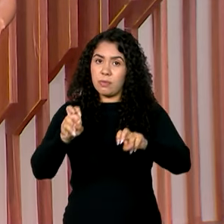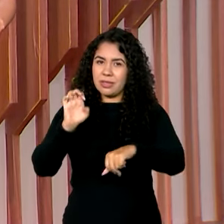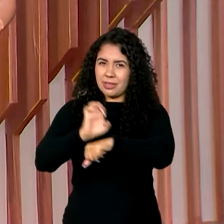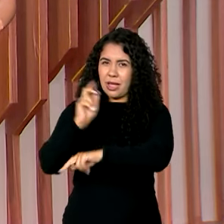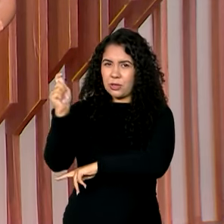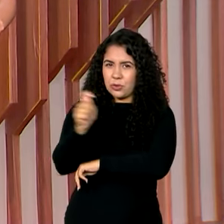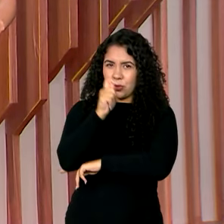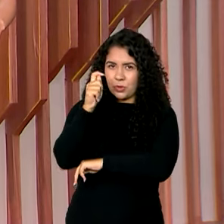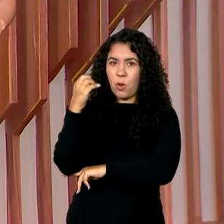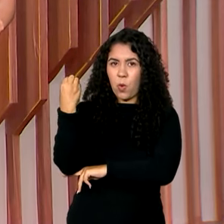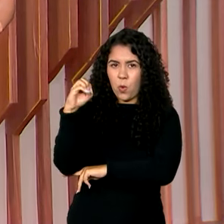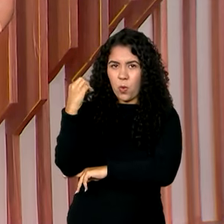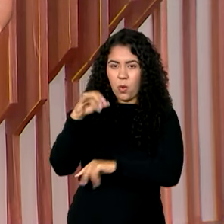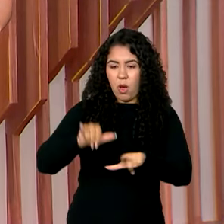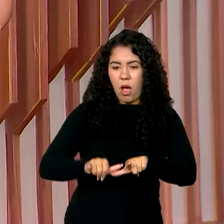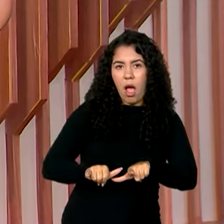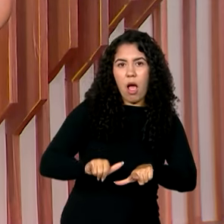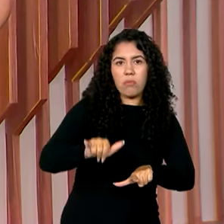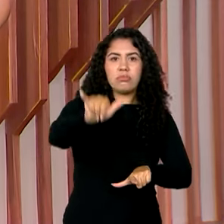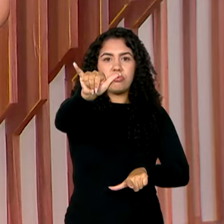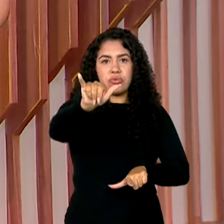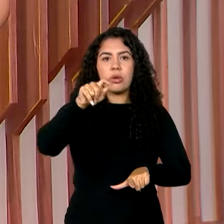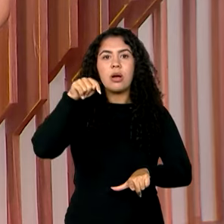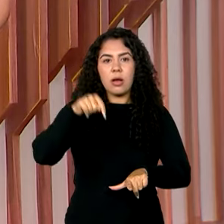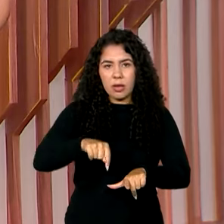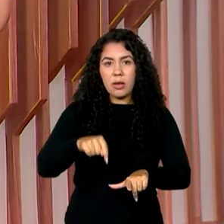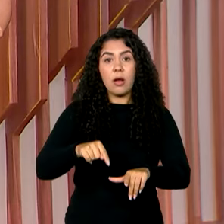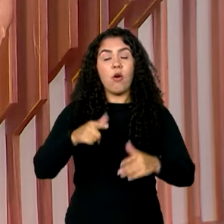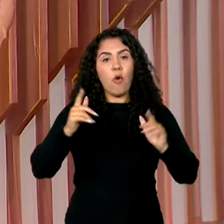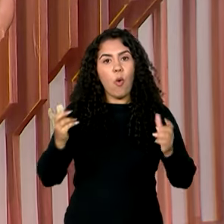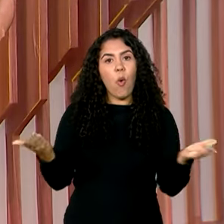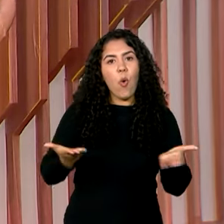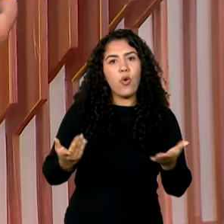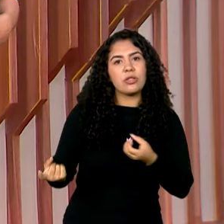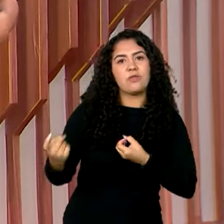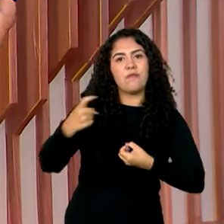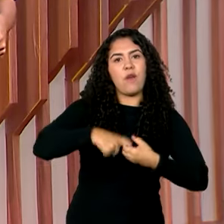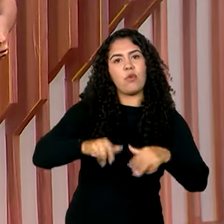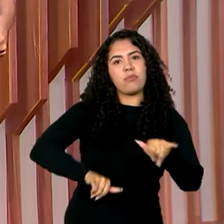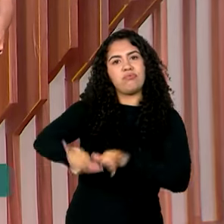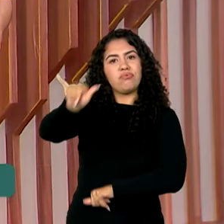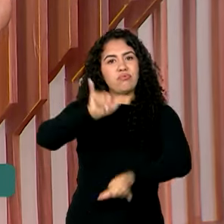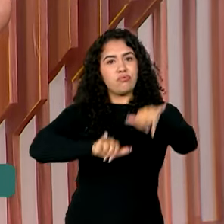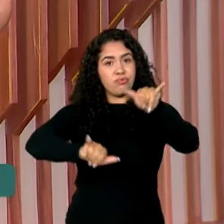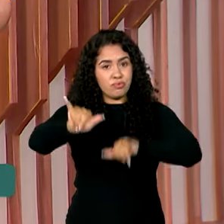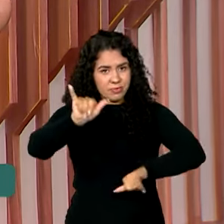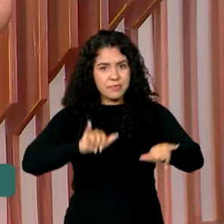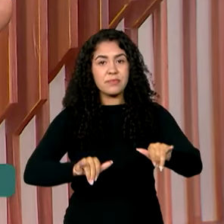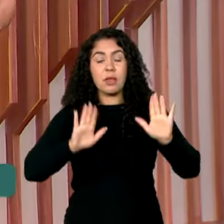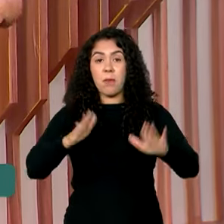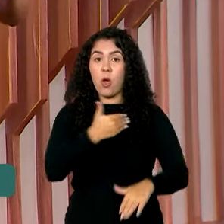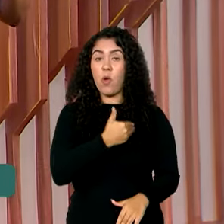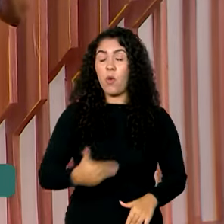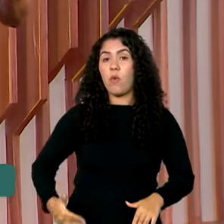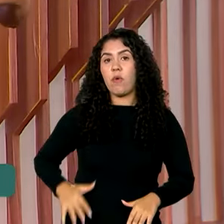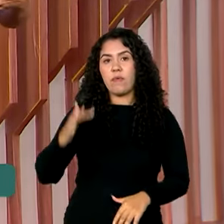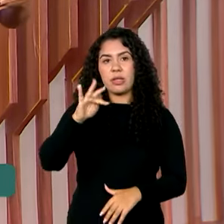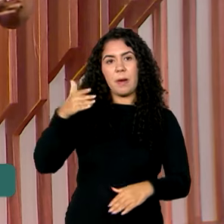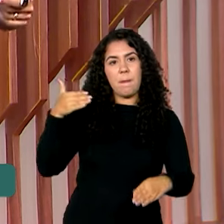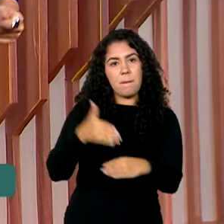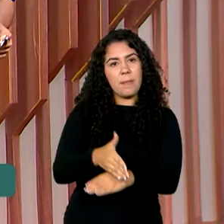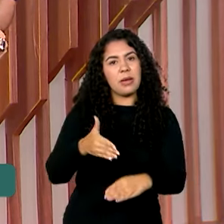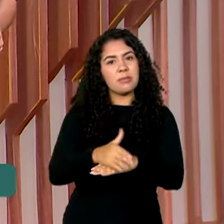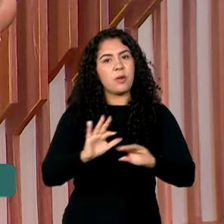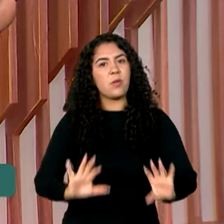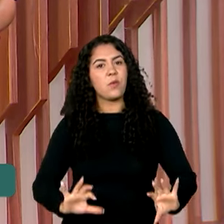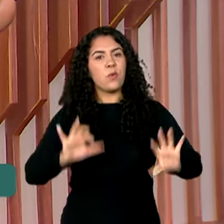o aeroporto Salgado Filho, em Porto Alegre, volta a operar voos comerciais a partir de hoje. O governo federal participou da